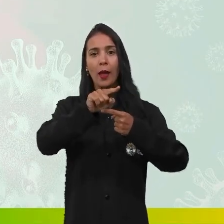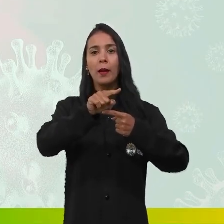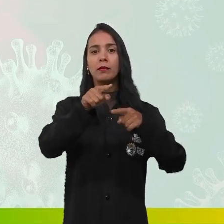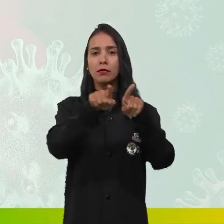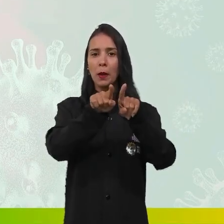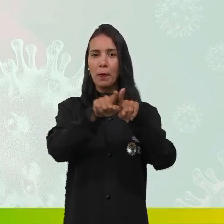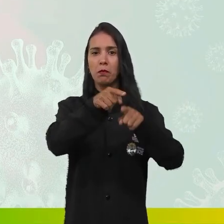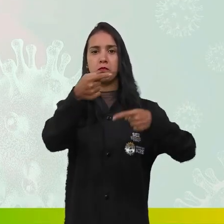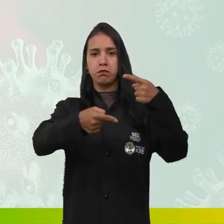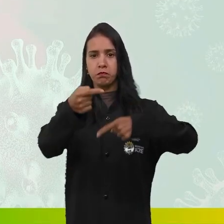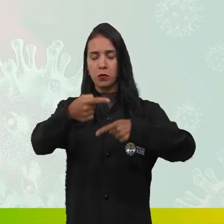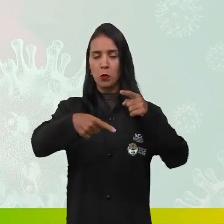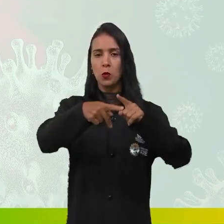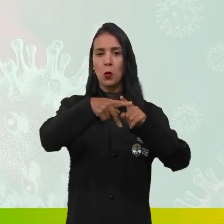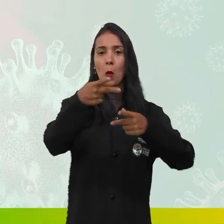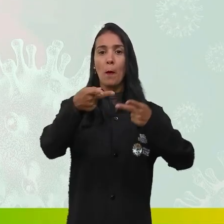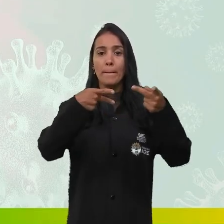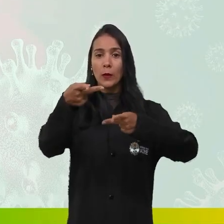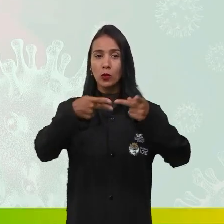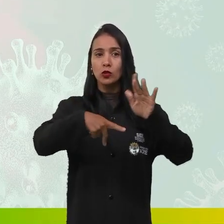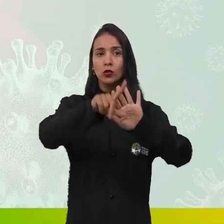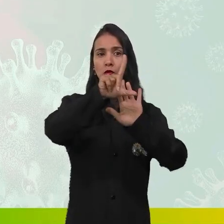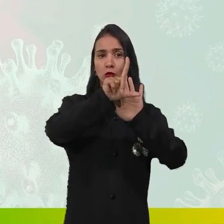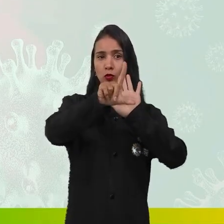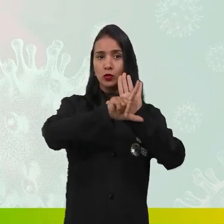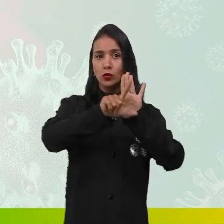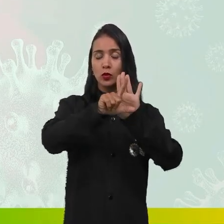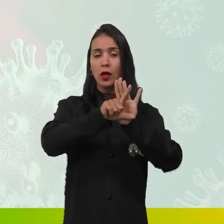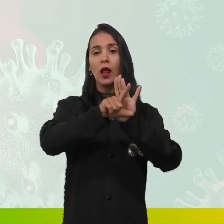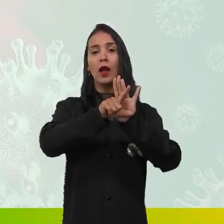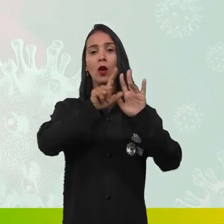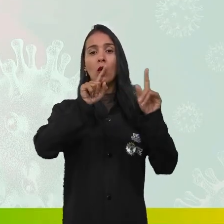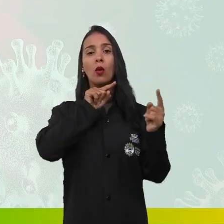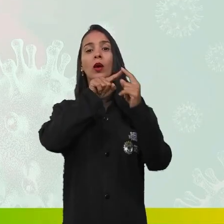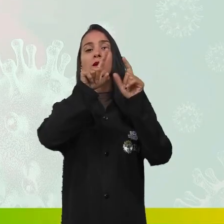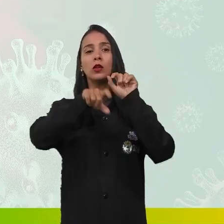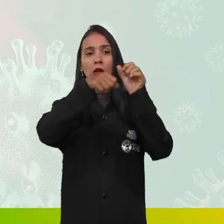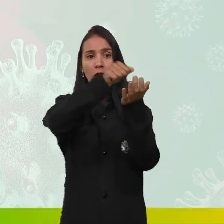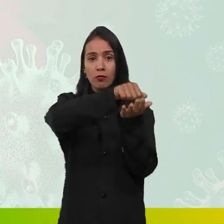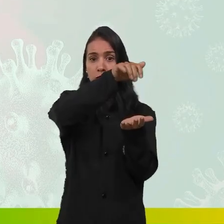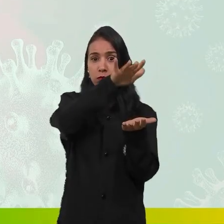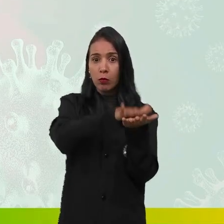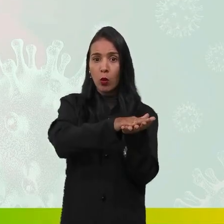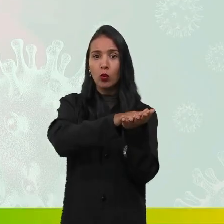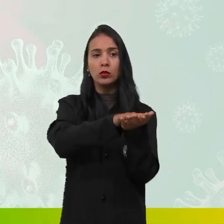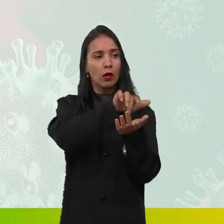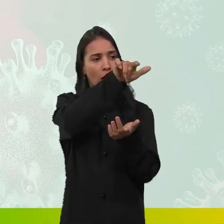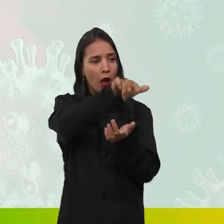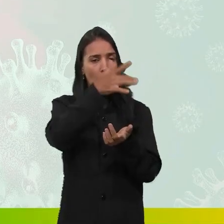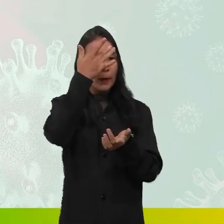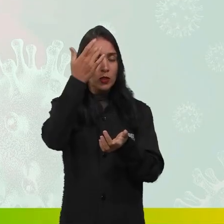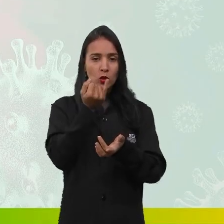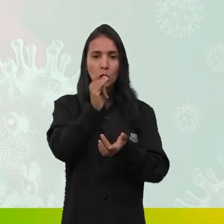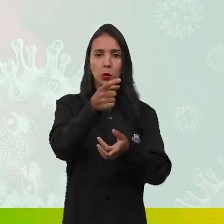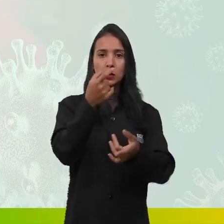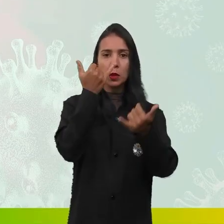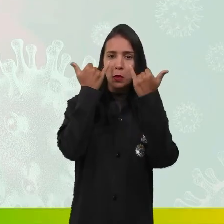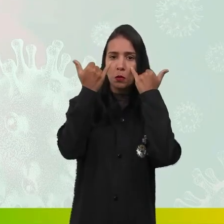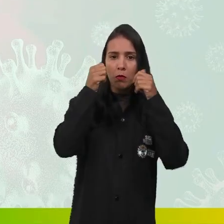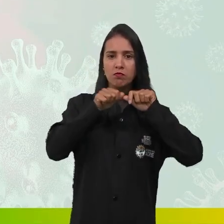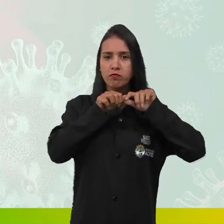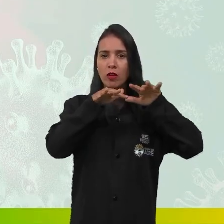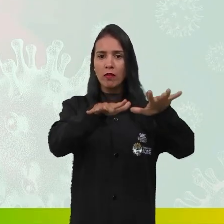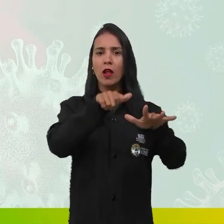a quem divulga fake news, justamente por conta das informações falsas disseminadas no período de